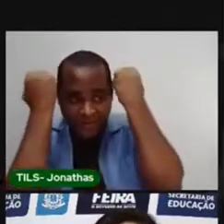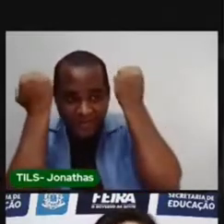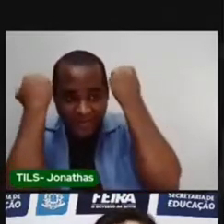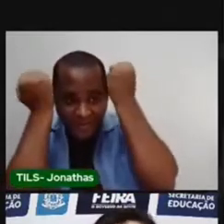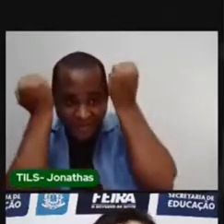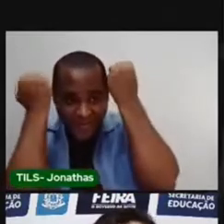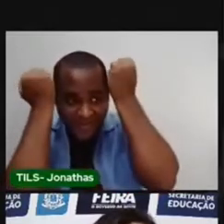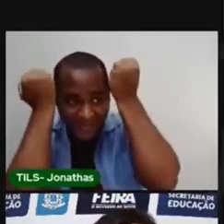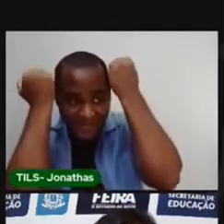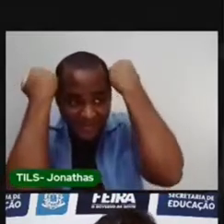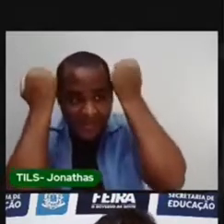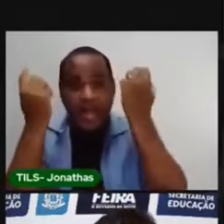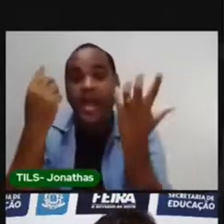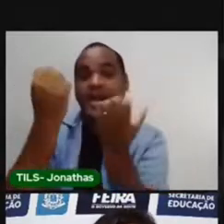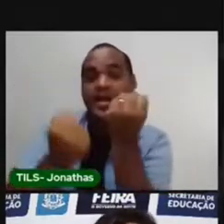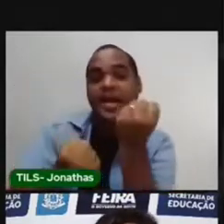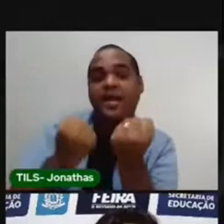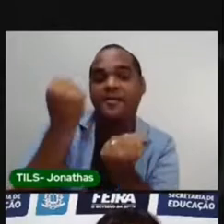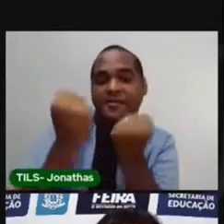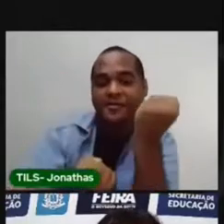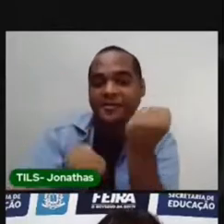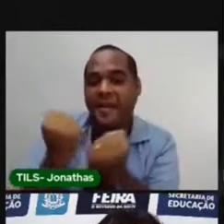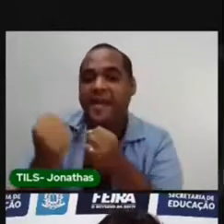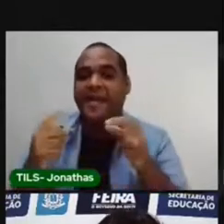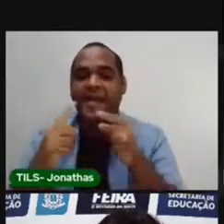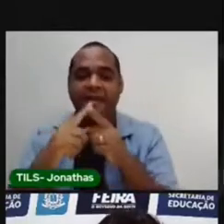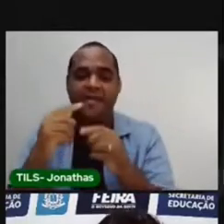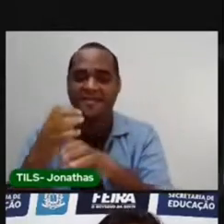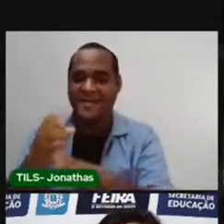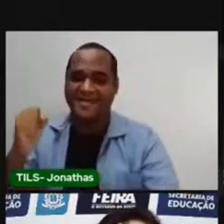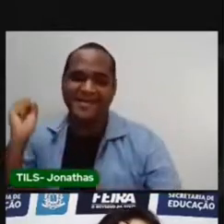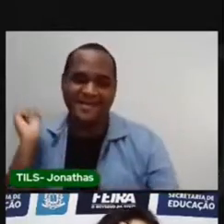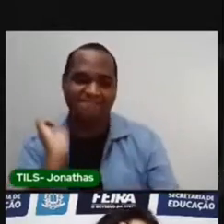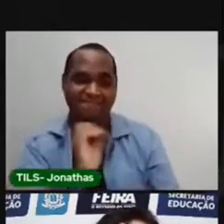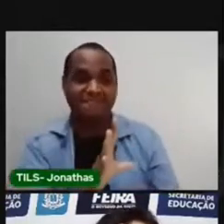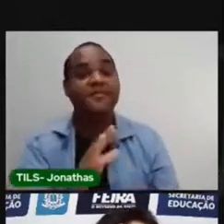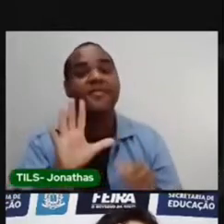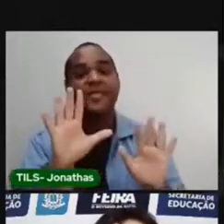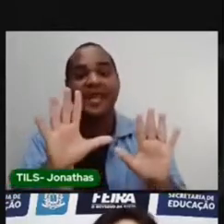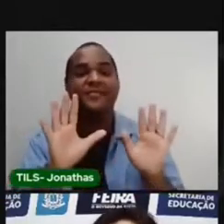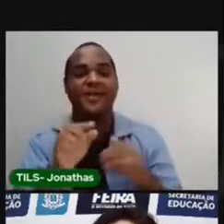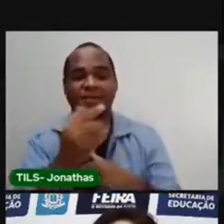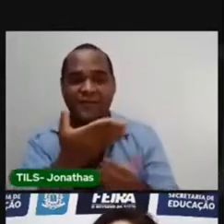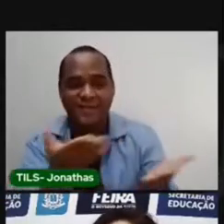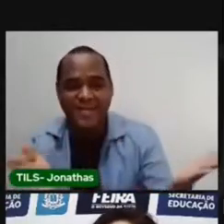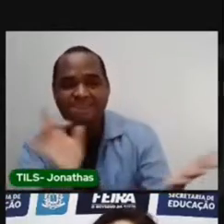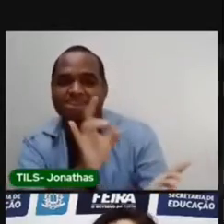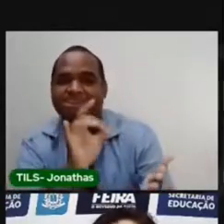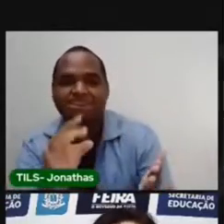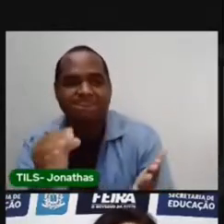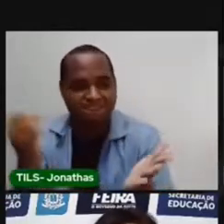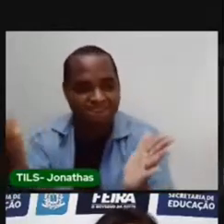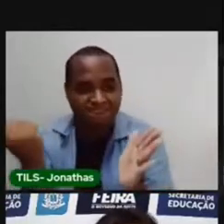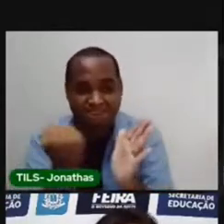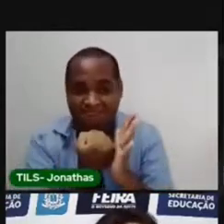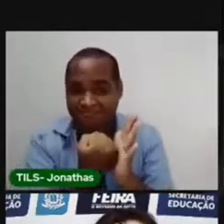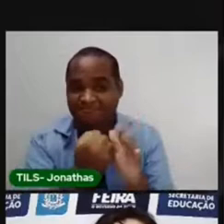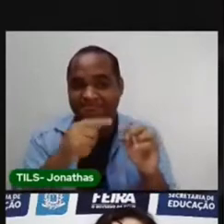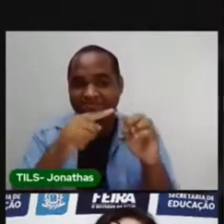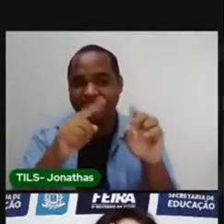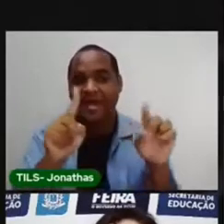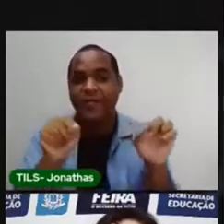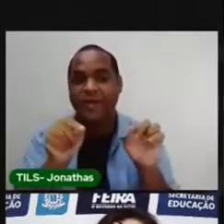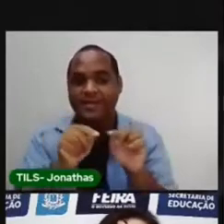boneca, carro e peteca. Mas você só vai marcar o